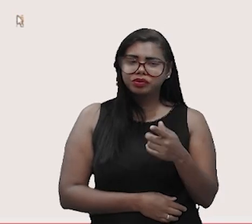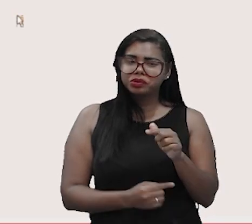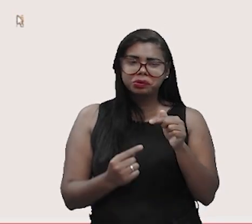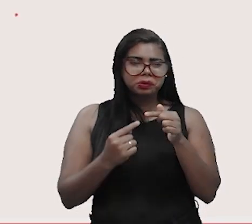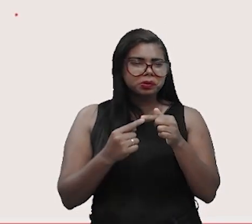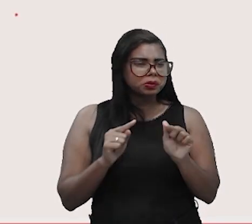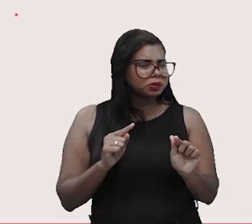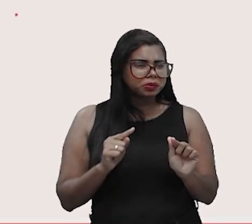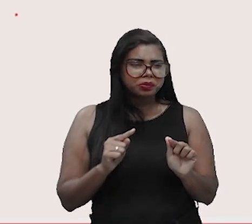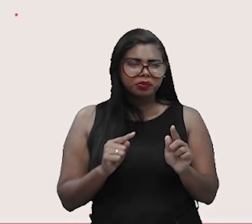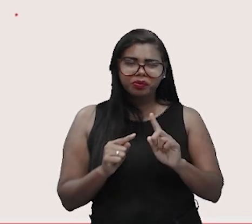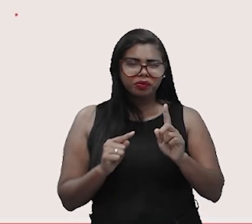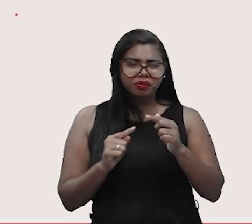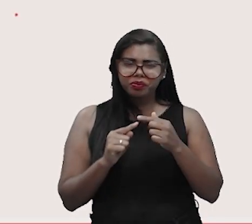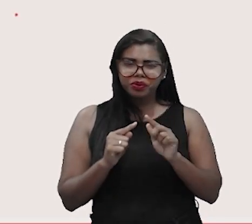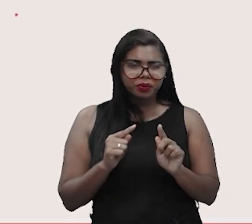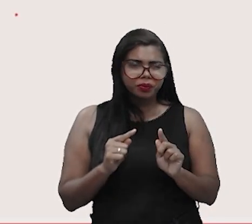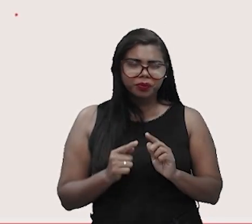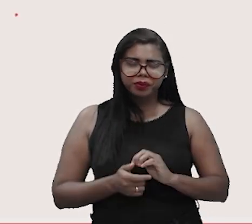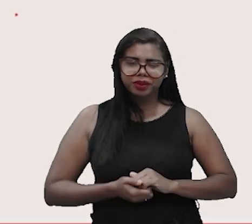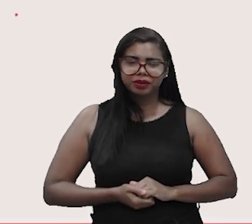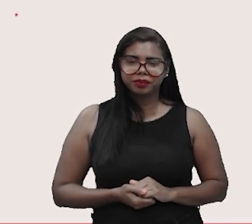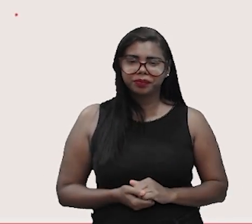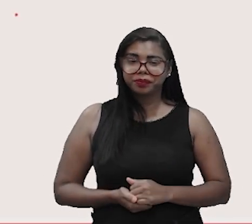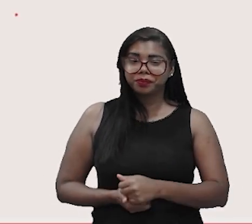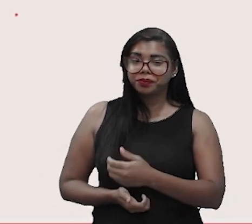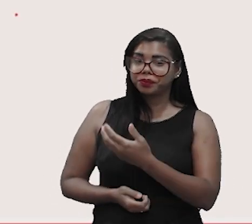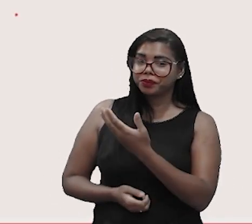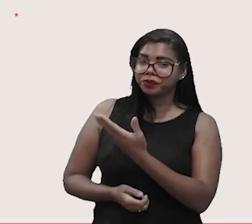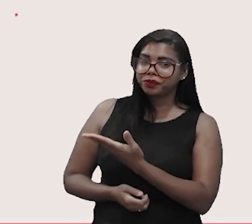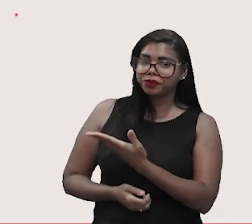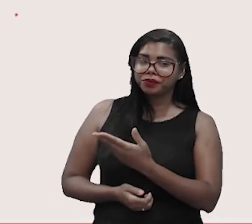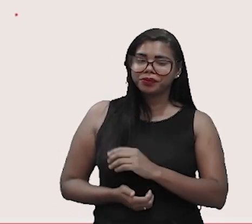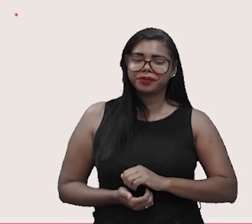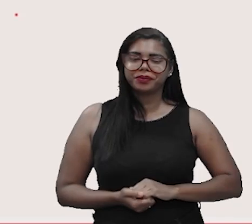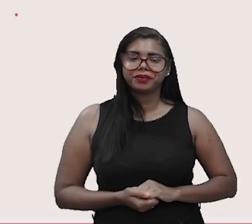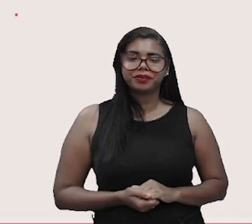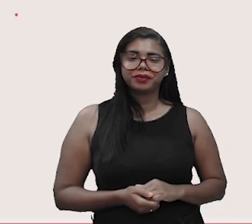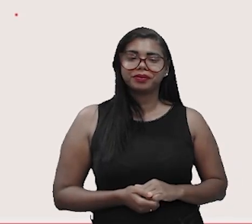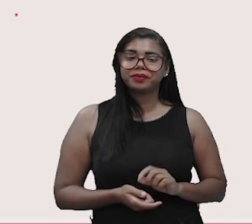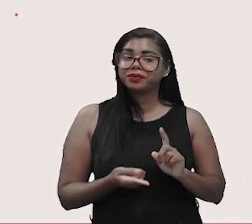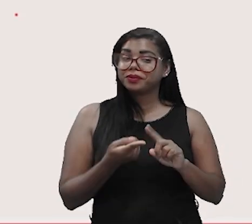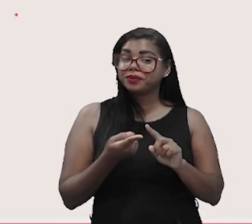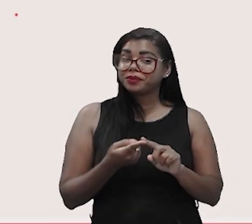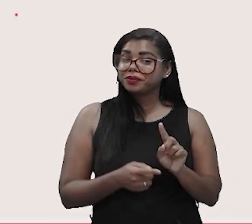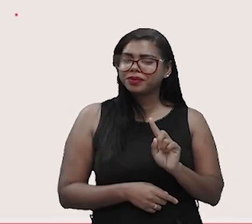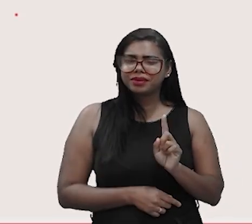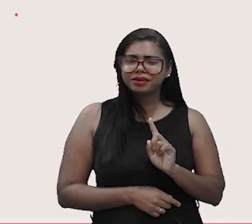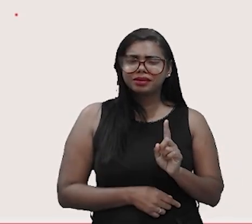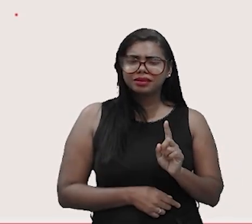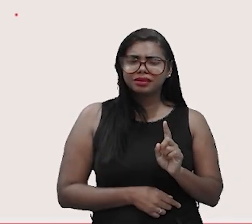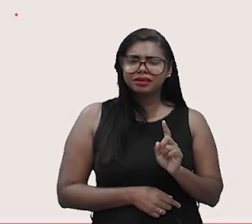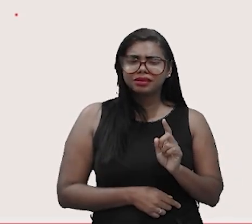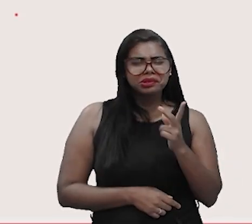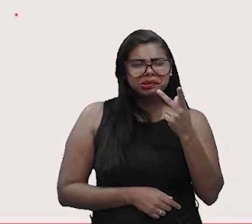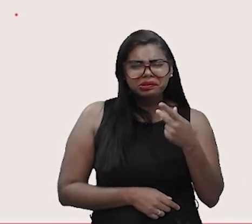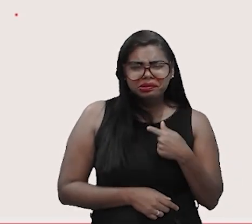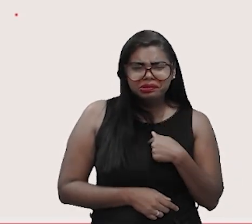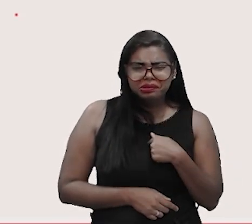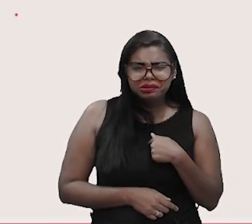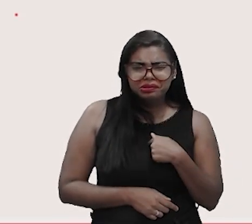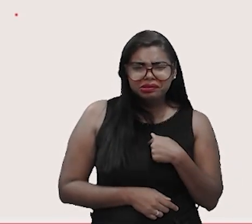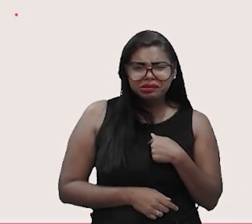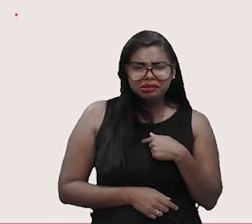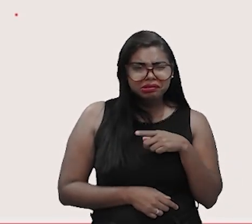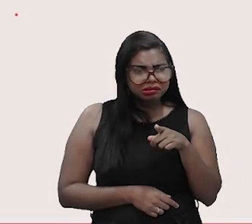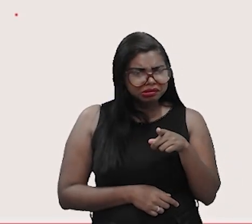digo de novo aqui, ó, na forma proclítica. Também não. O que você me dizer? Que você está